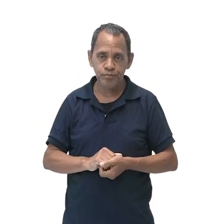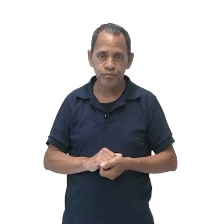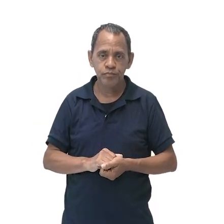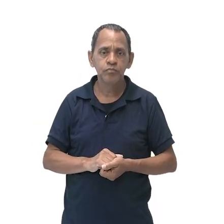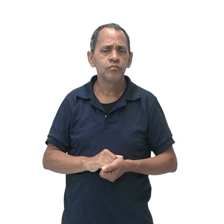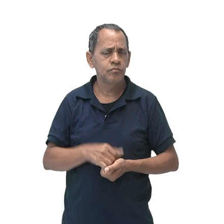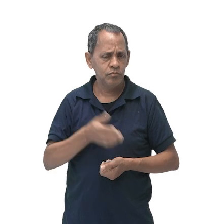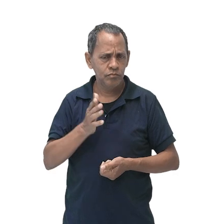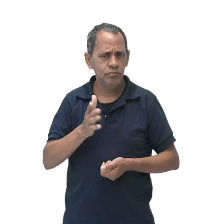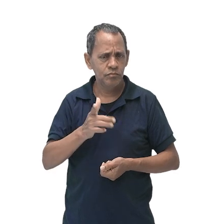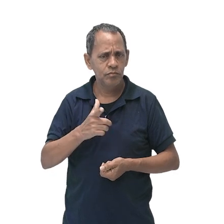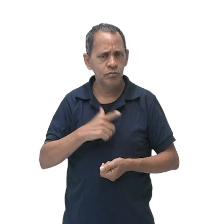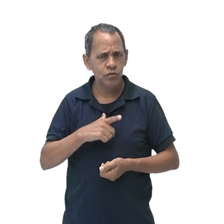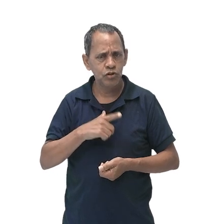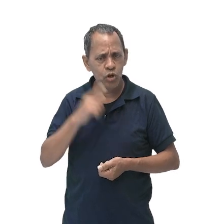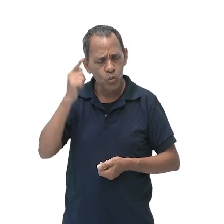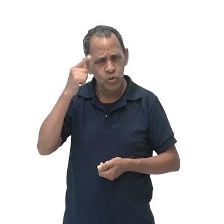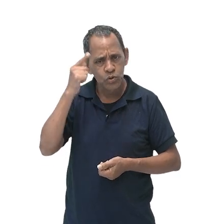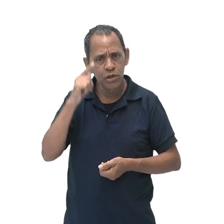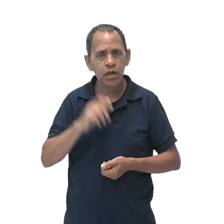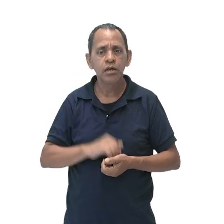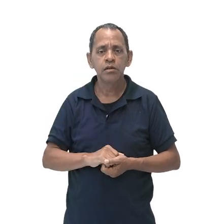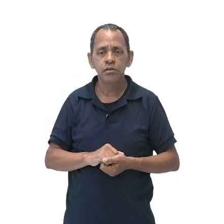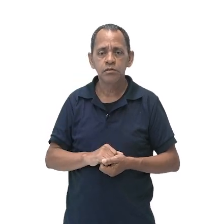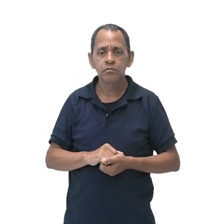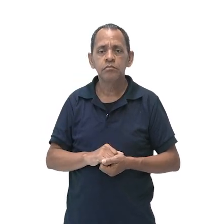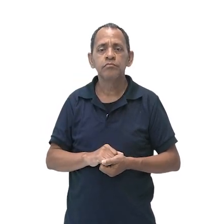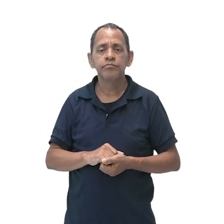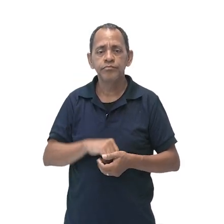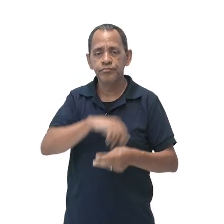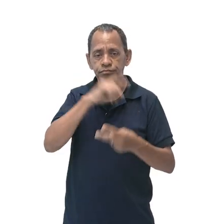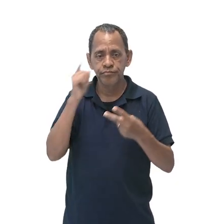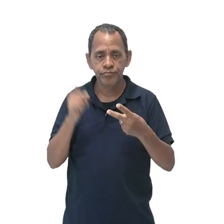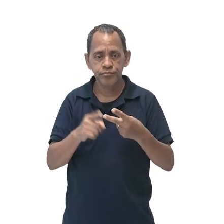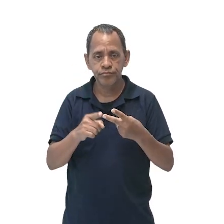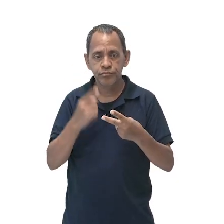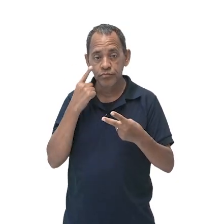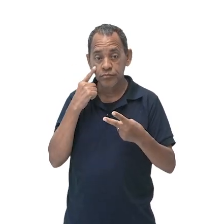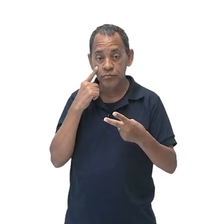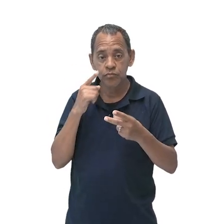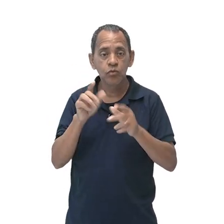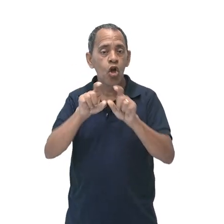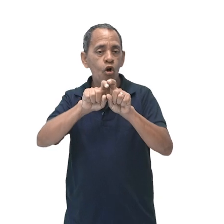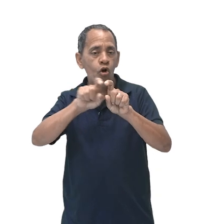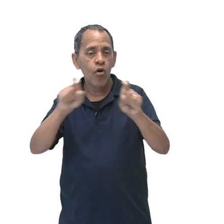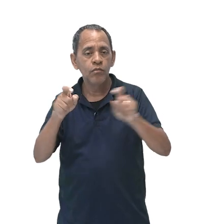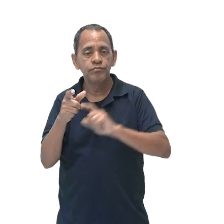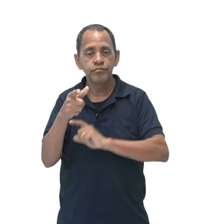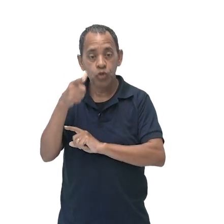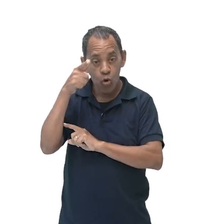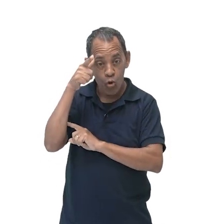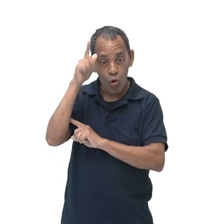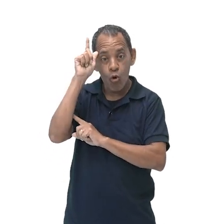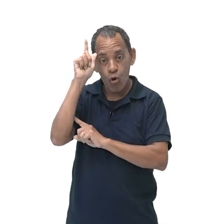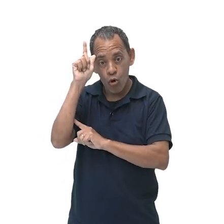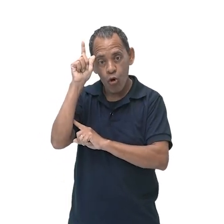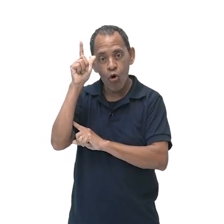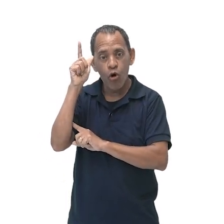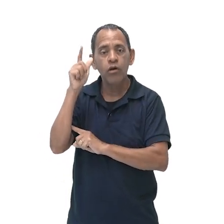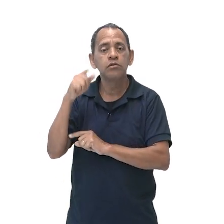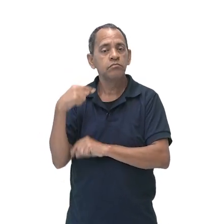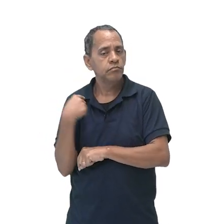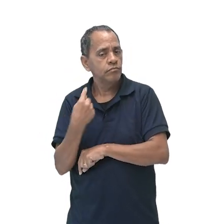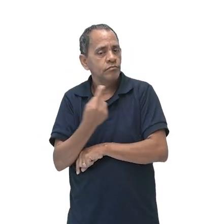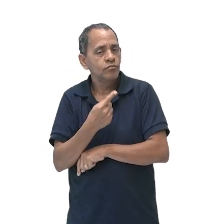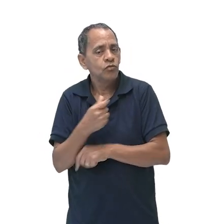viu diversas ideias, mas temos mais. Colocando aqui outro exemplo. Olha só. Ontem nós ficamos em